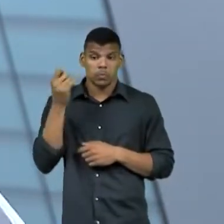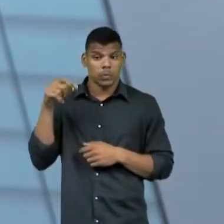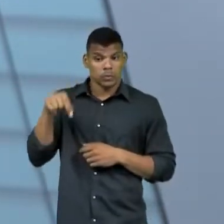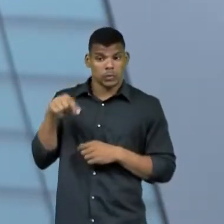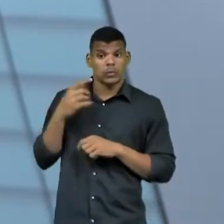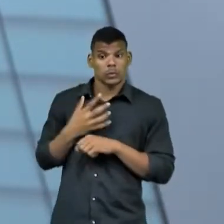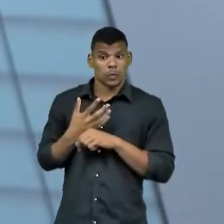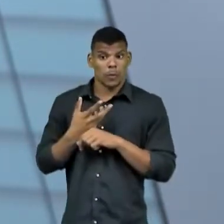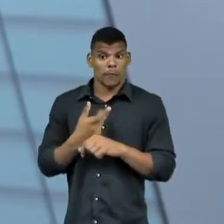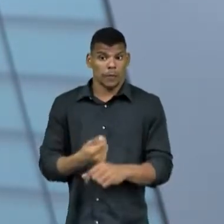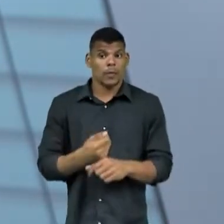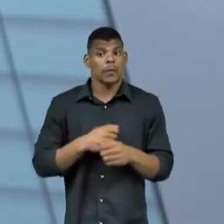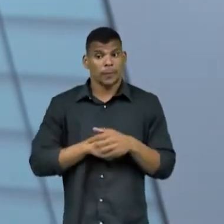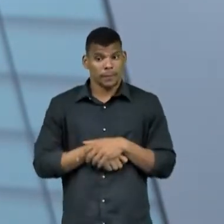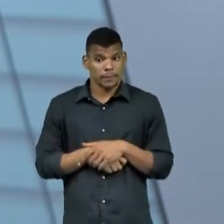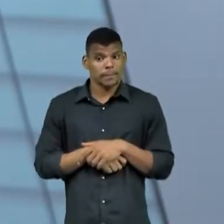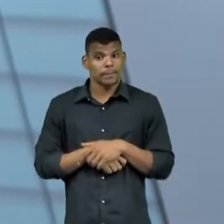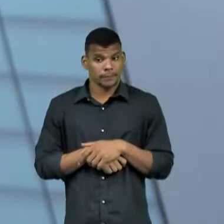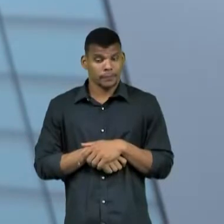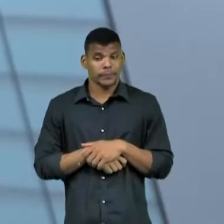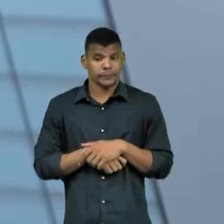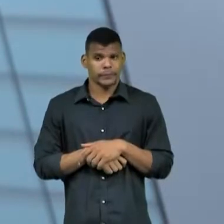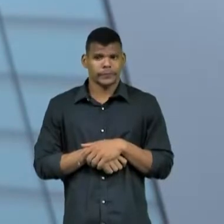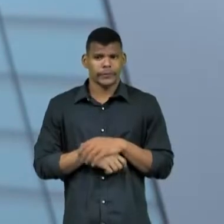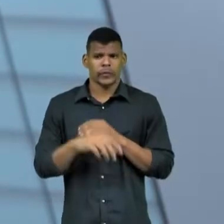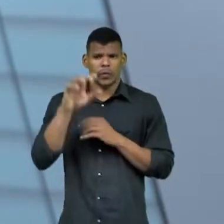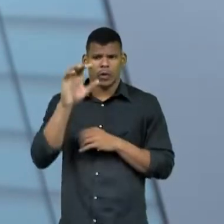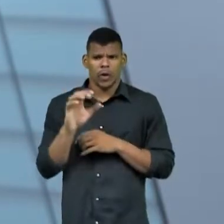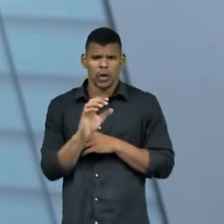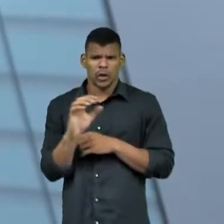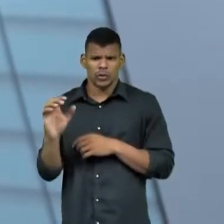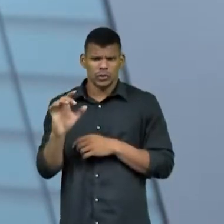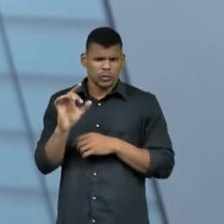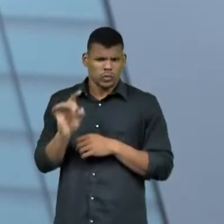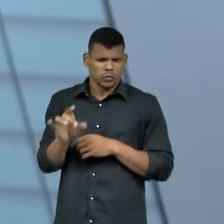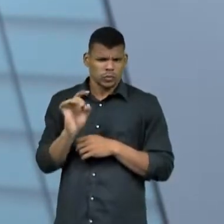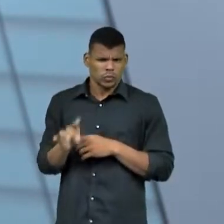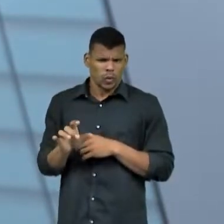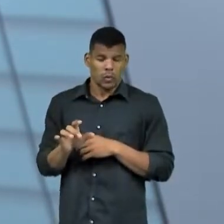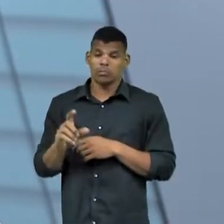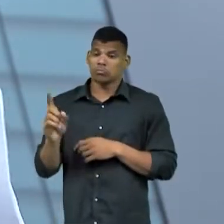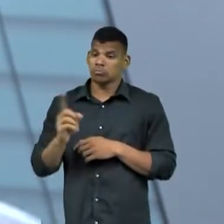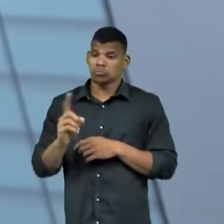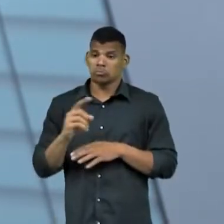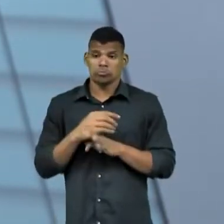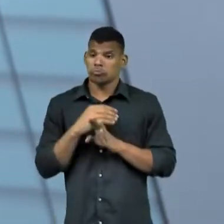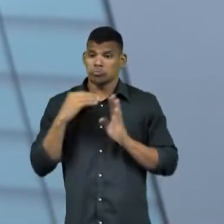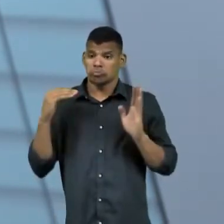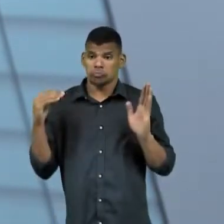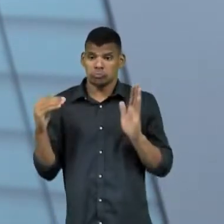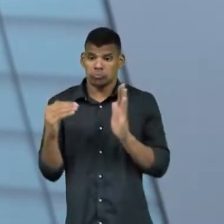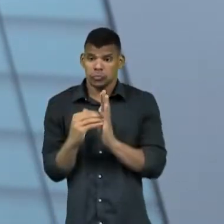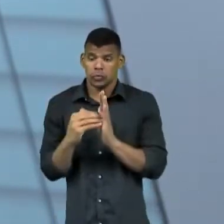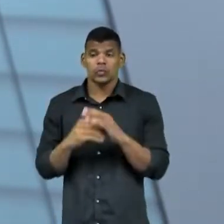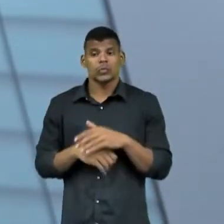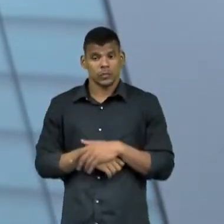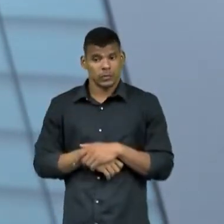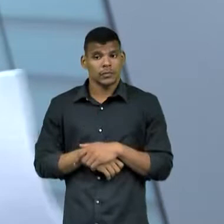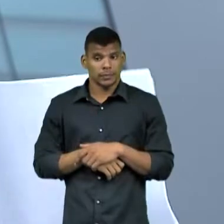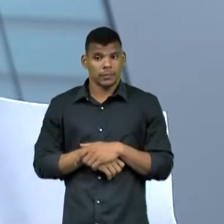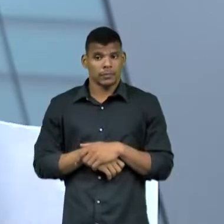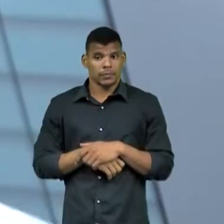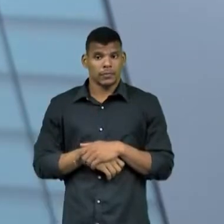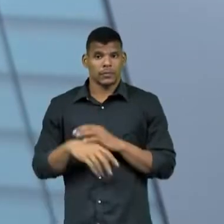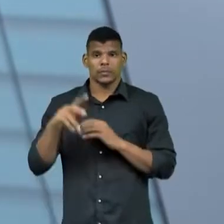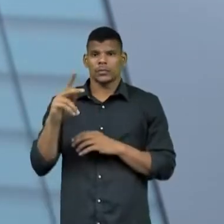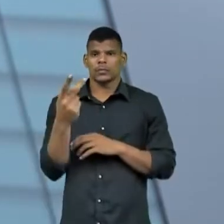transcende até mesmo os cristãos porque a Páscoa ela já era comemorada Não é pelos